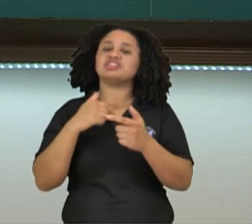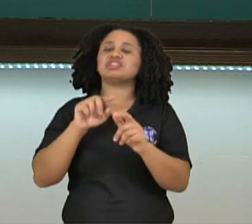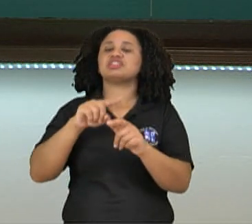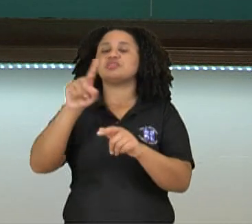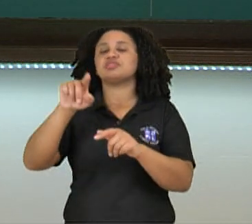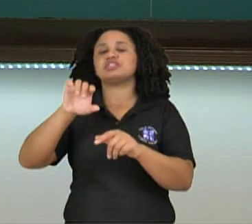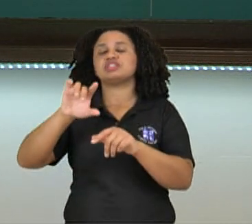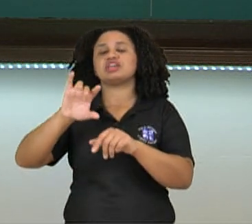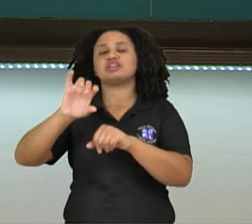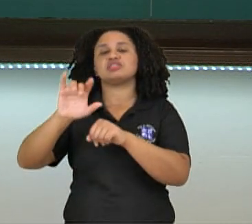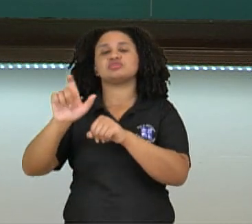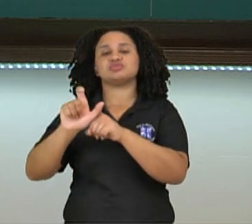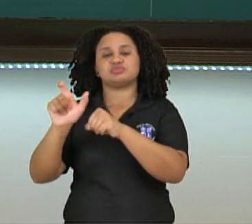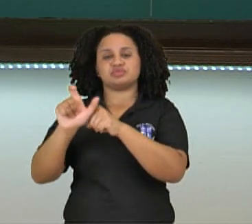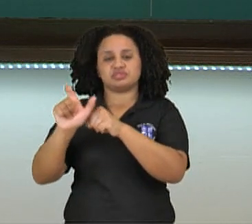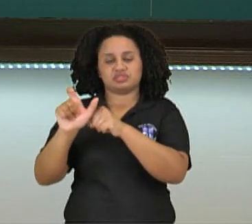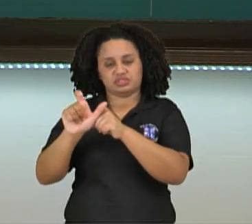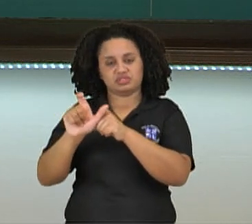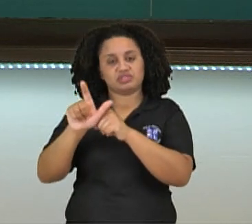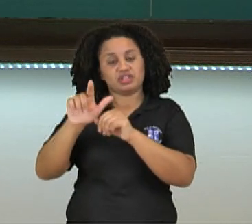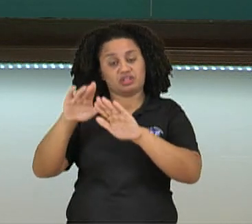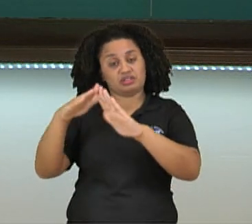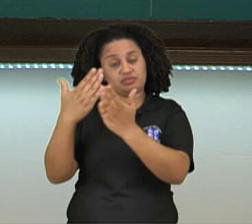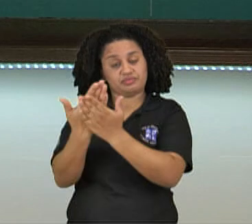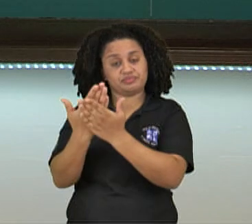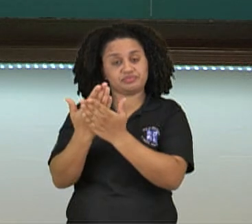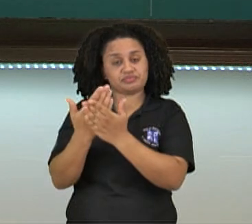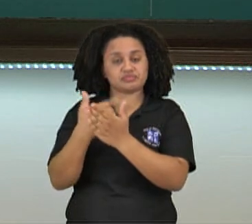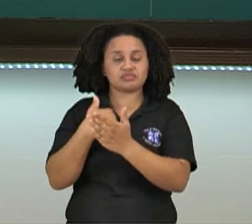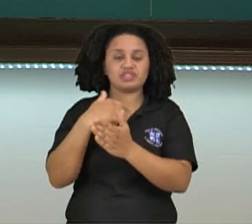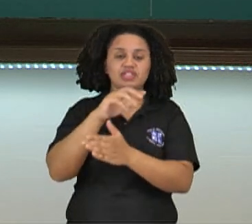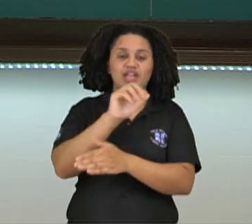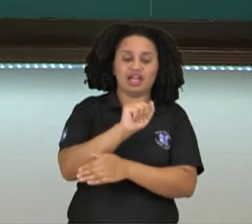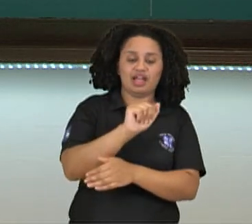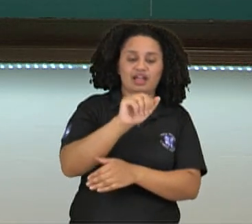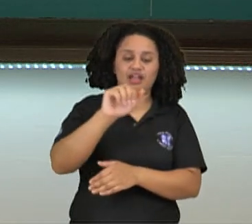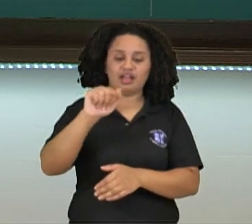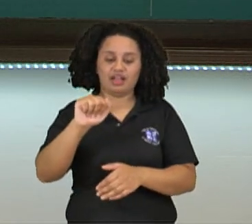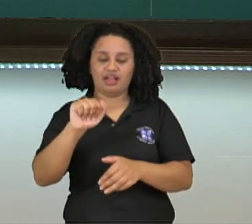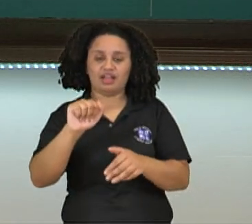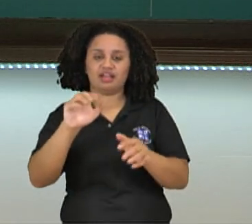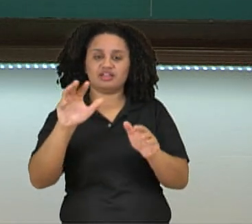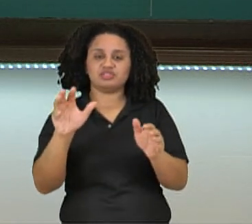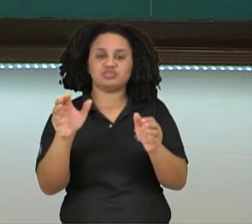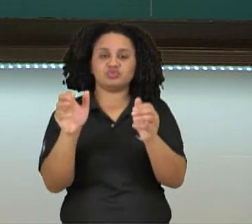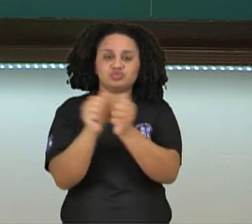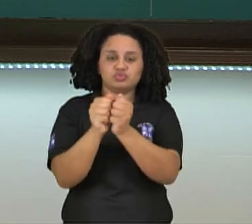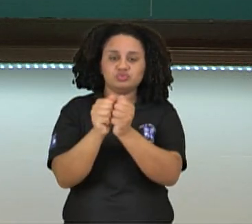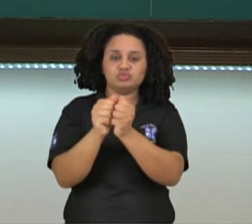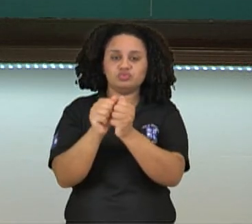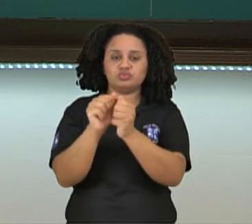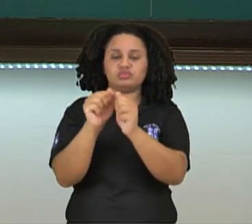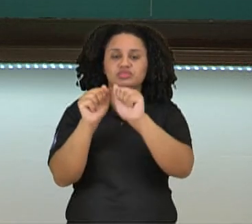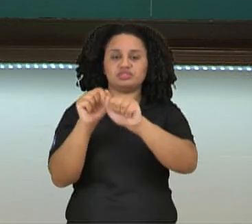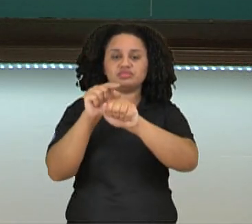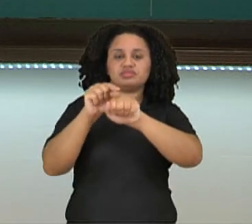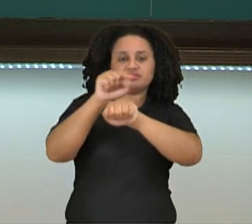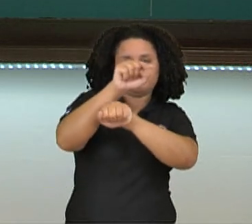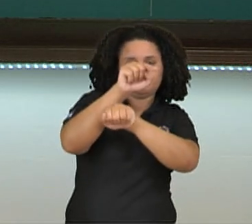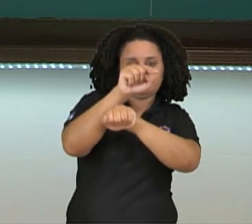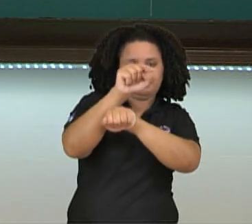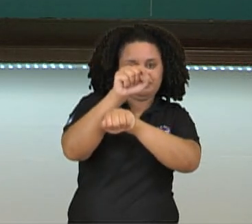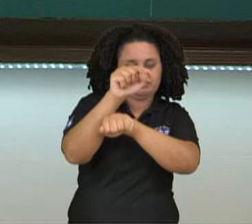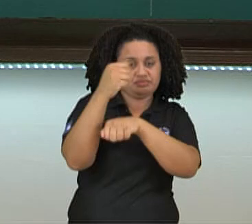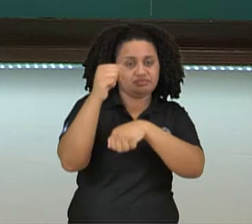substantivo feminino, no caso escola, eu tenho dois As. A mais A vai ocorrer o quê? A crase. Então, a gente precisa estudar um pouquinho de regência para entender